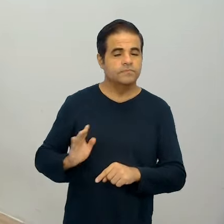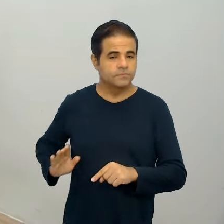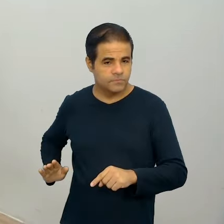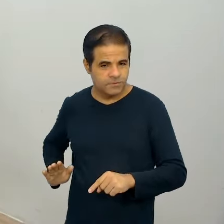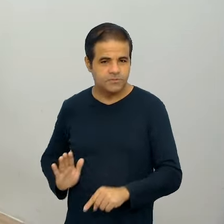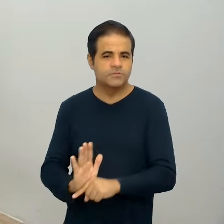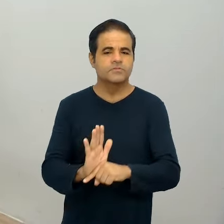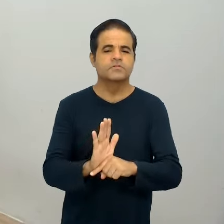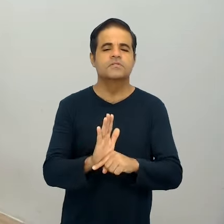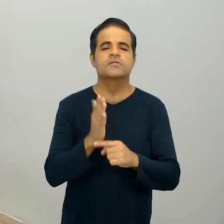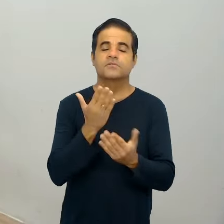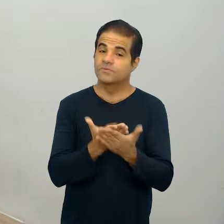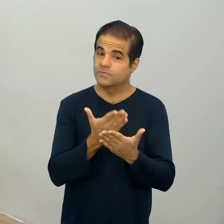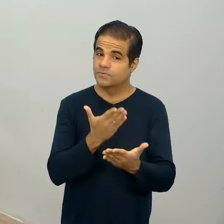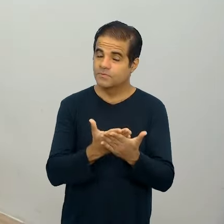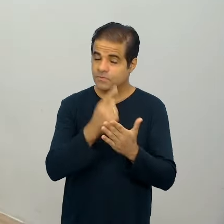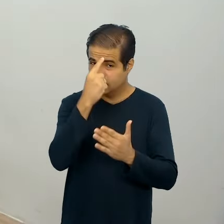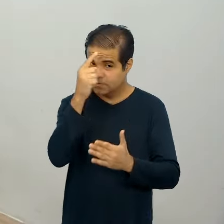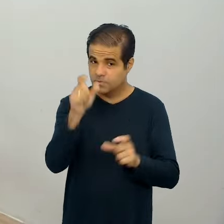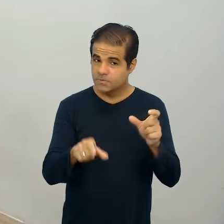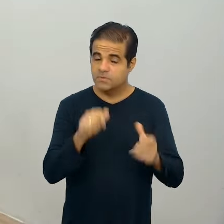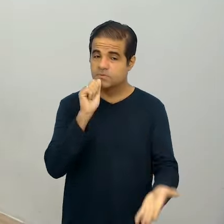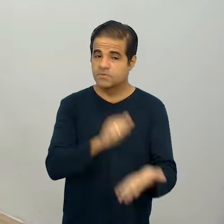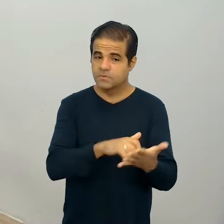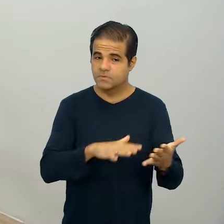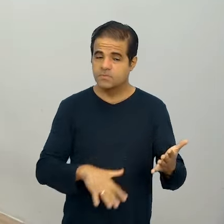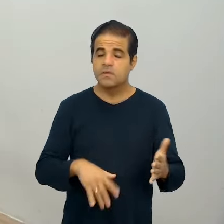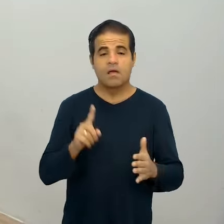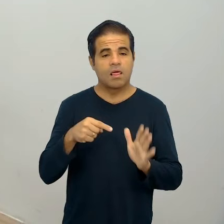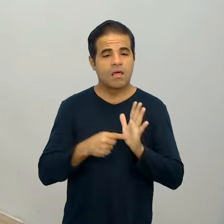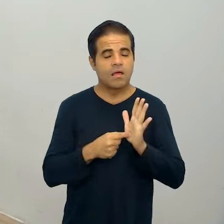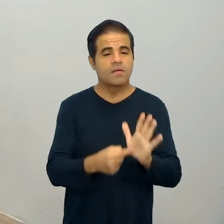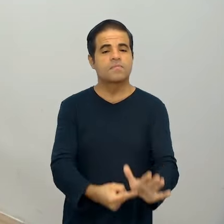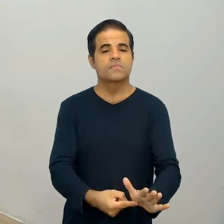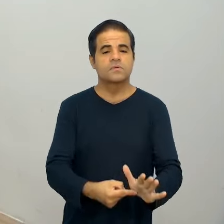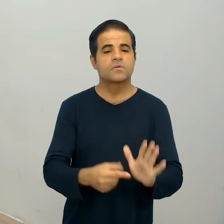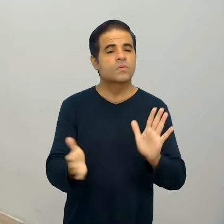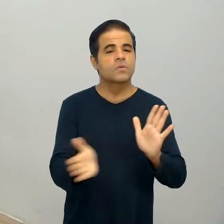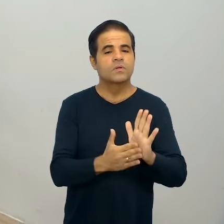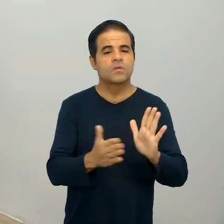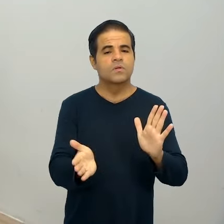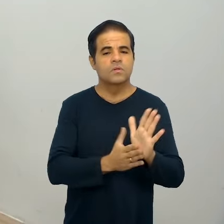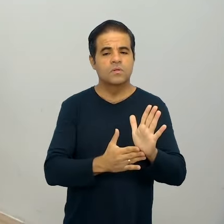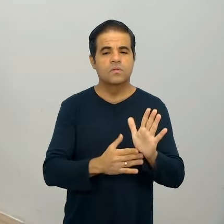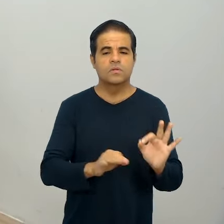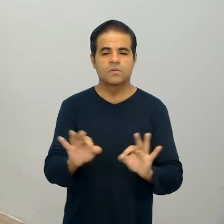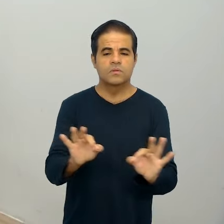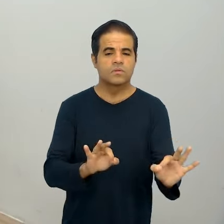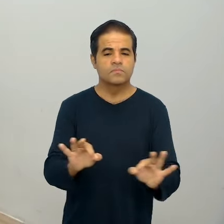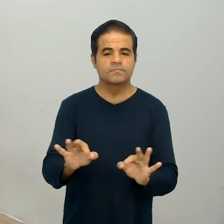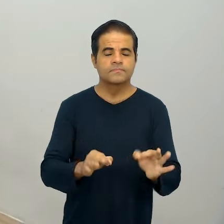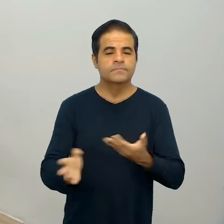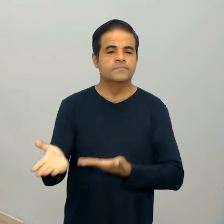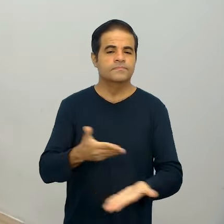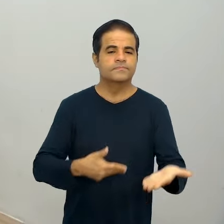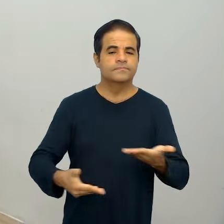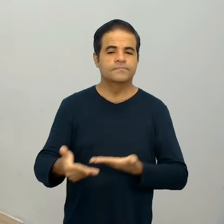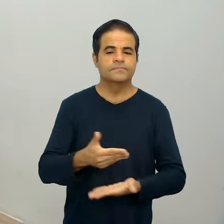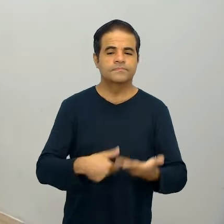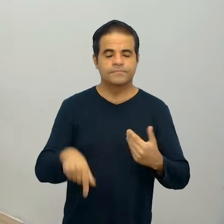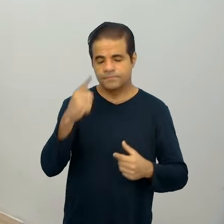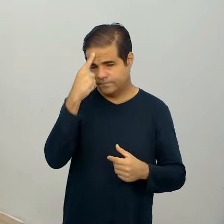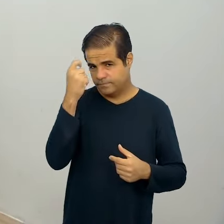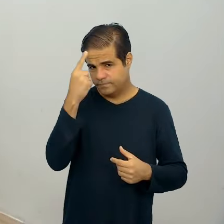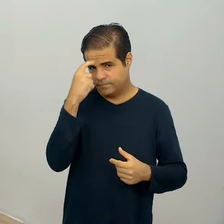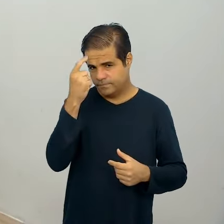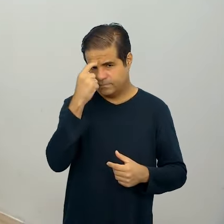estudantes, né, a ideia final aí dessa atividade é que os estudantes apresentem aí, proponham também algum projeto relacionado aí com a ideia do